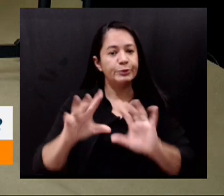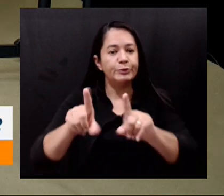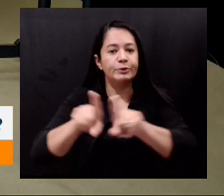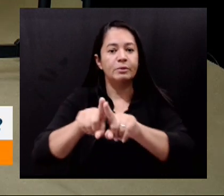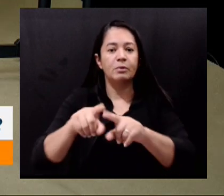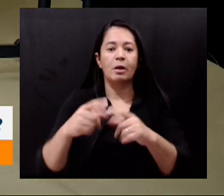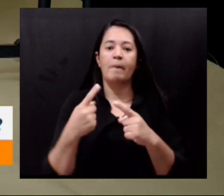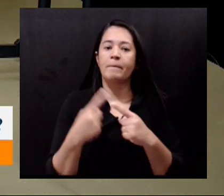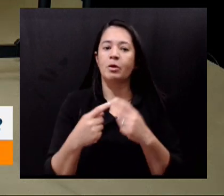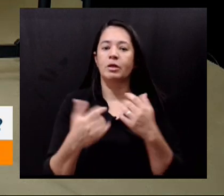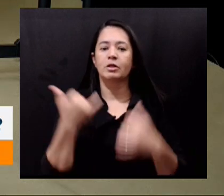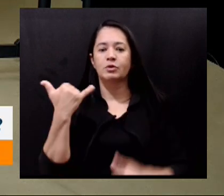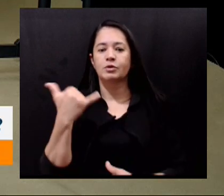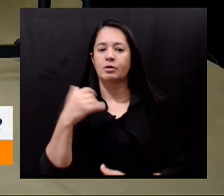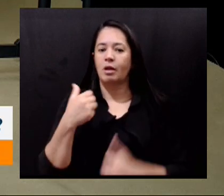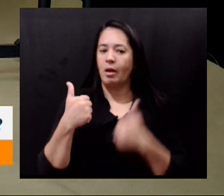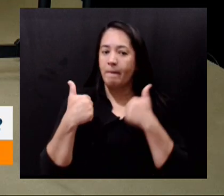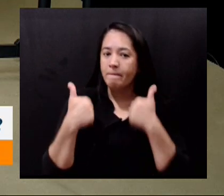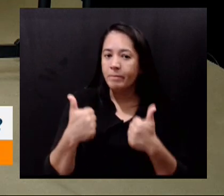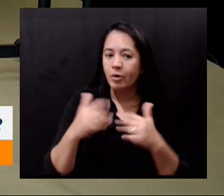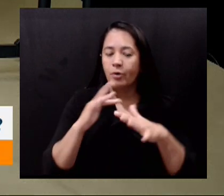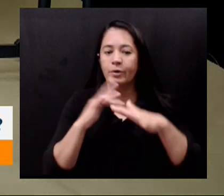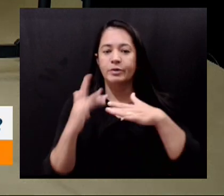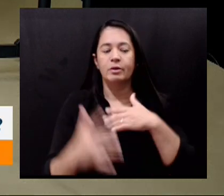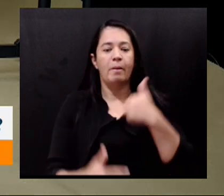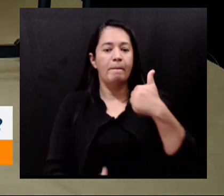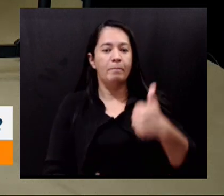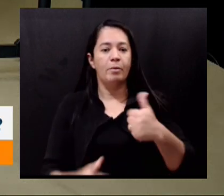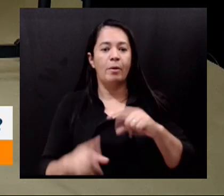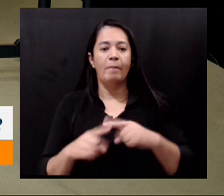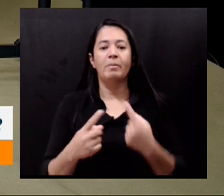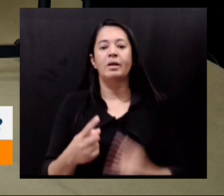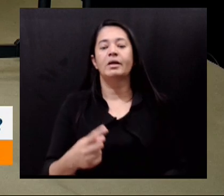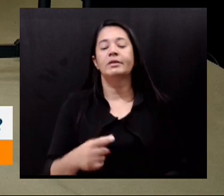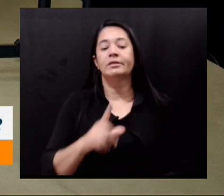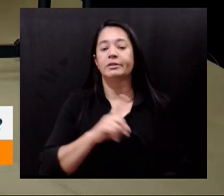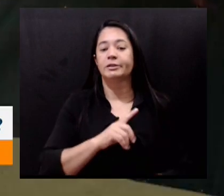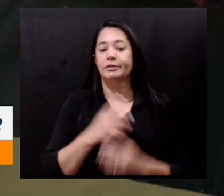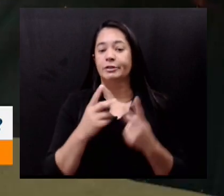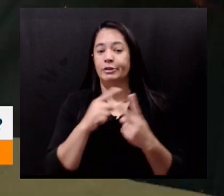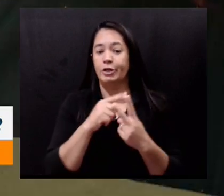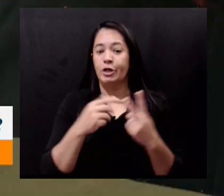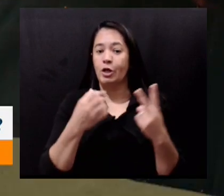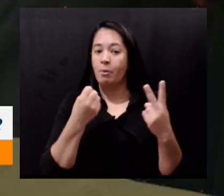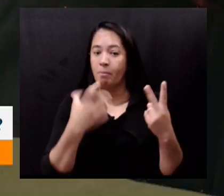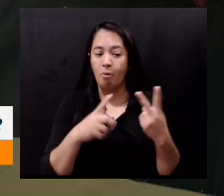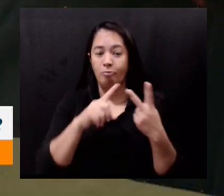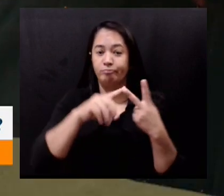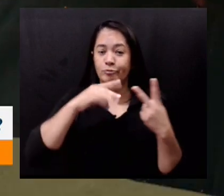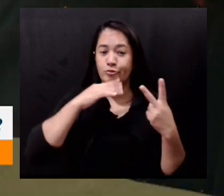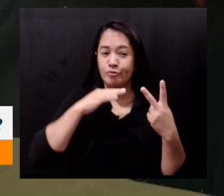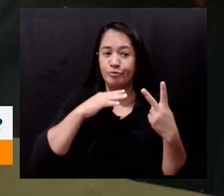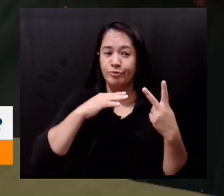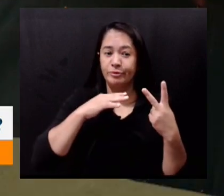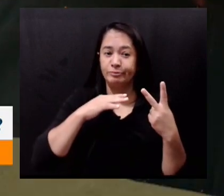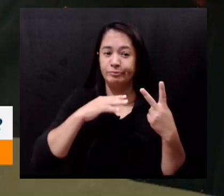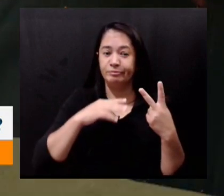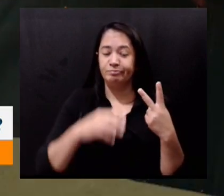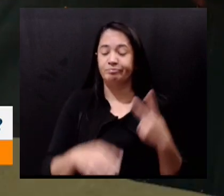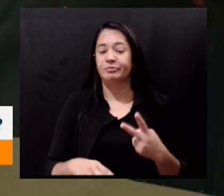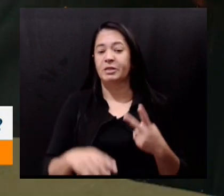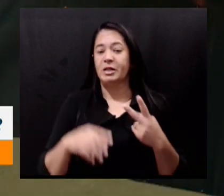muito boa, mas existe coisa boa e existe coisa ruim, e uma das coisas que não são boas é essa tal dessa cultura aí do